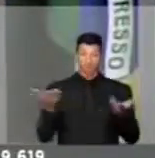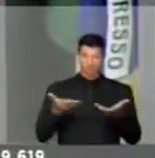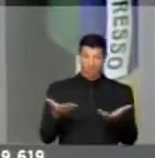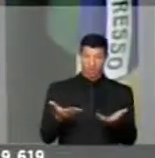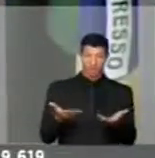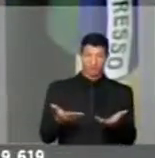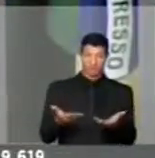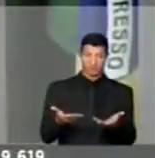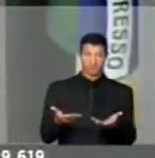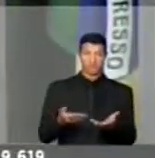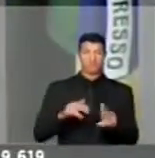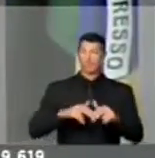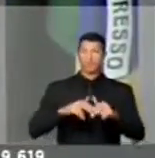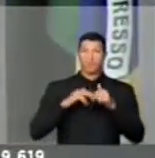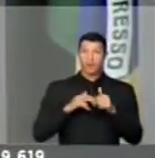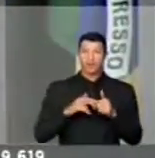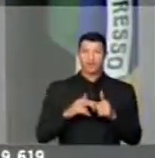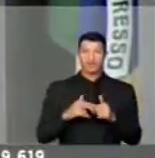Agora, não é